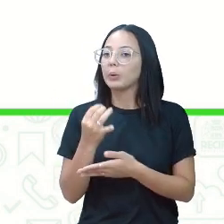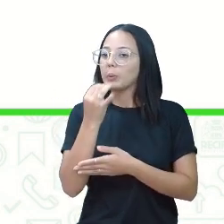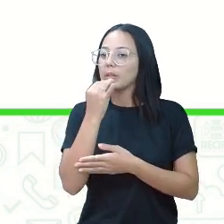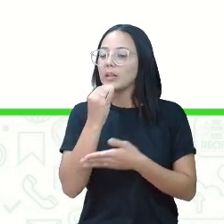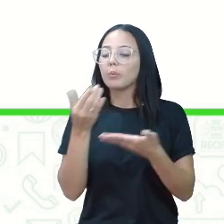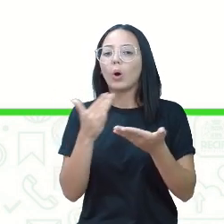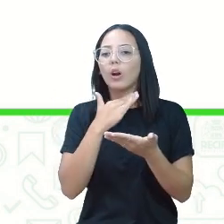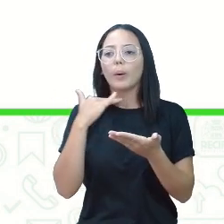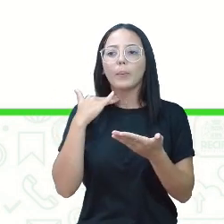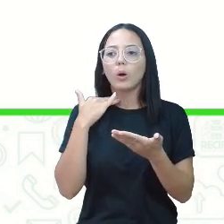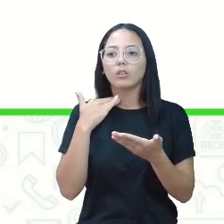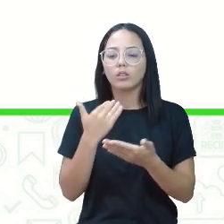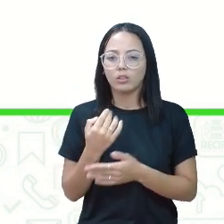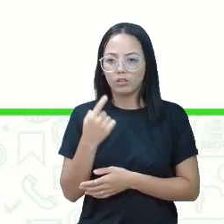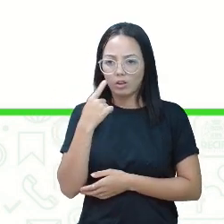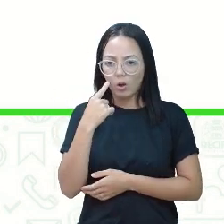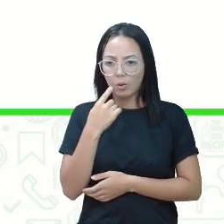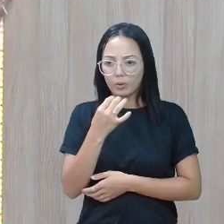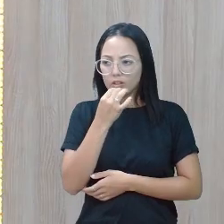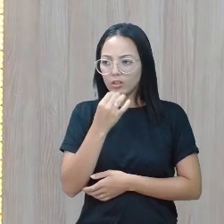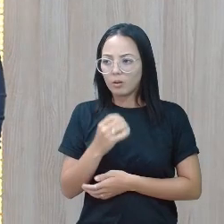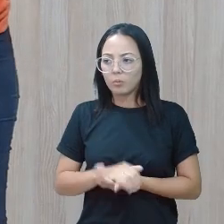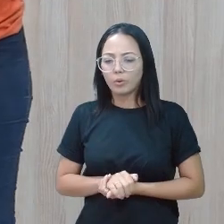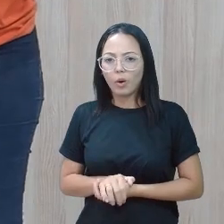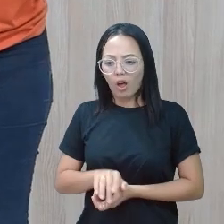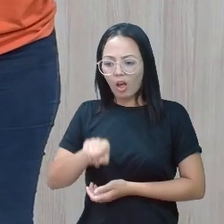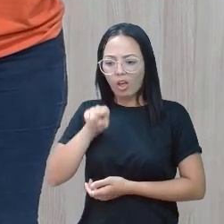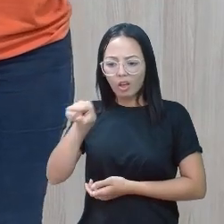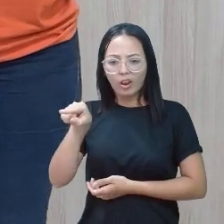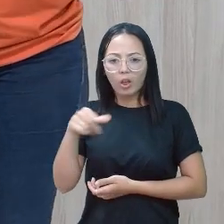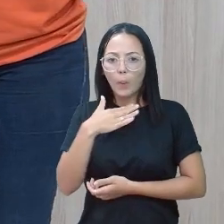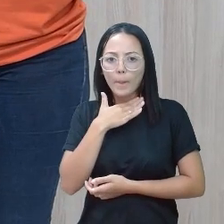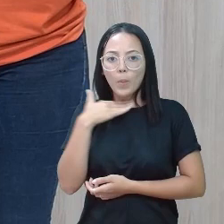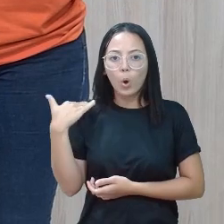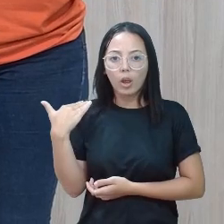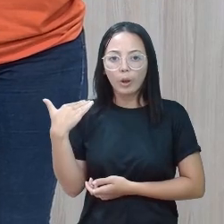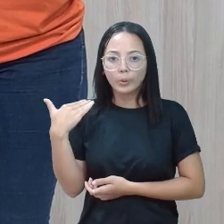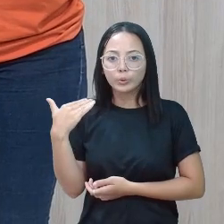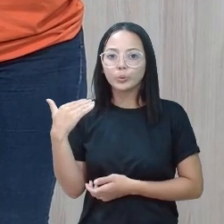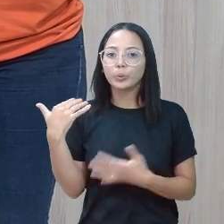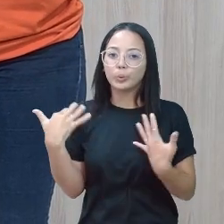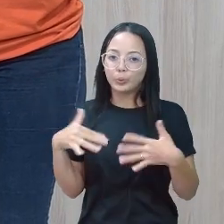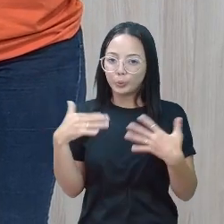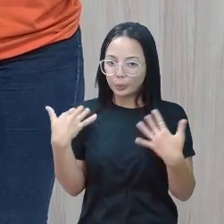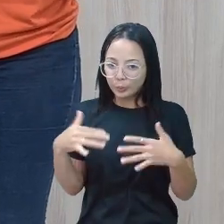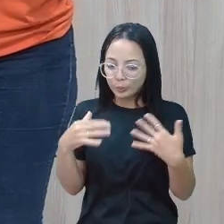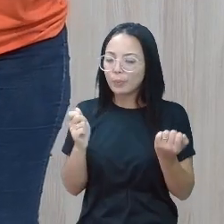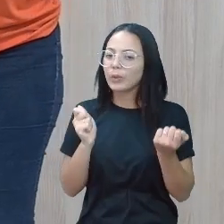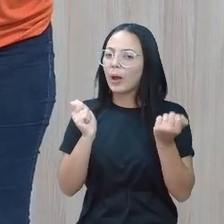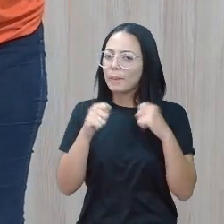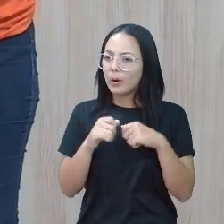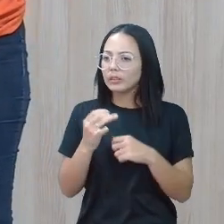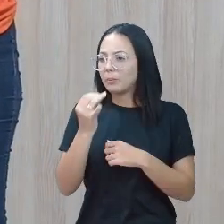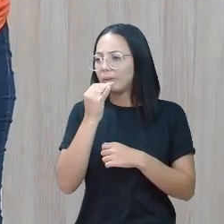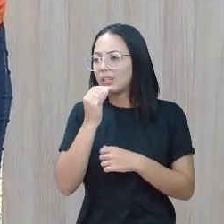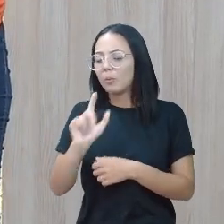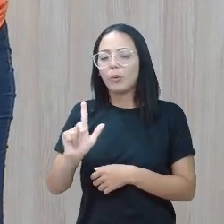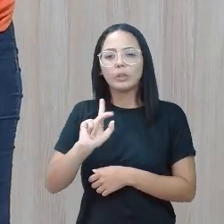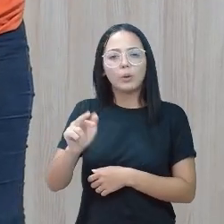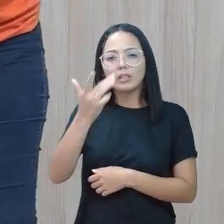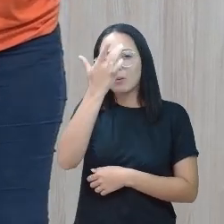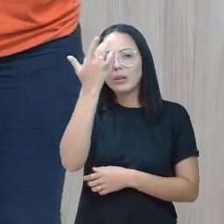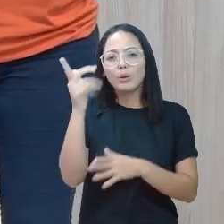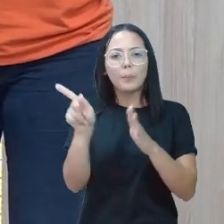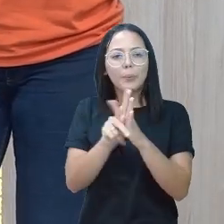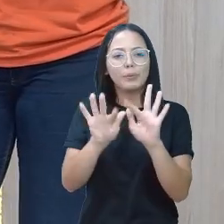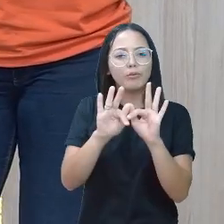de morte. A gente recebe a notícia assim, ele morreu, não é, gente? Pode até não ser uma pessoa da família